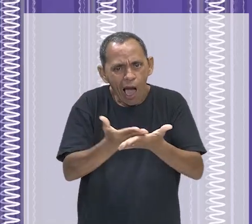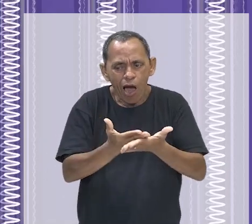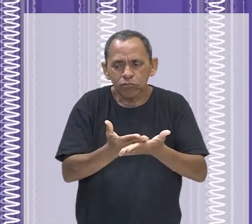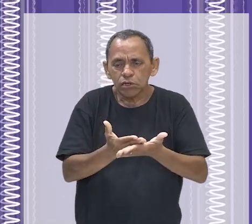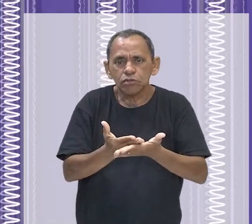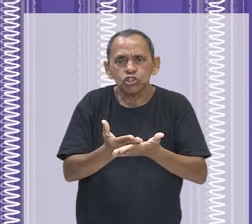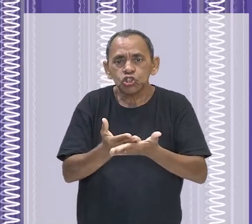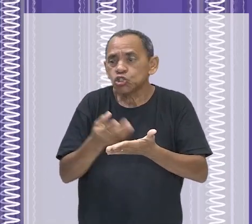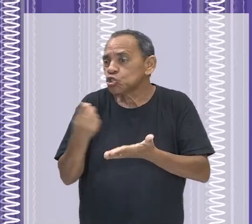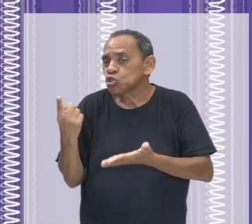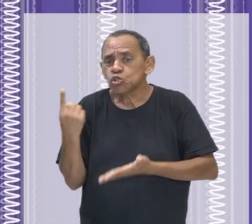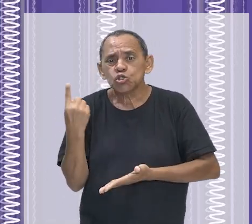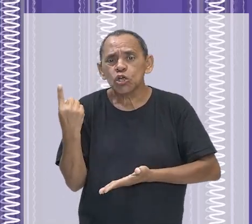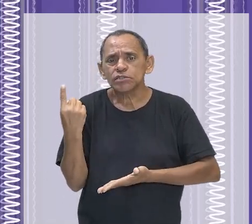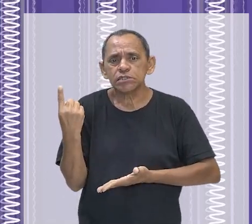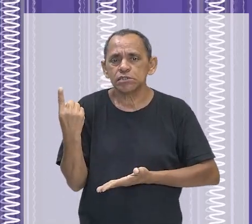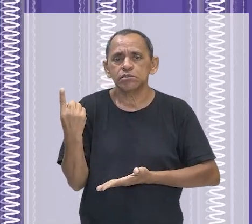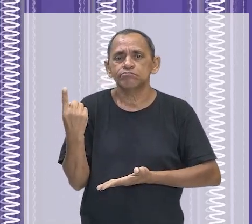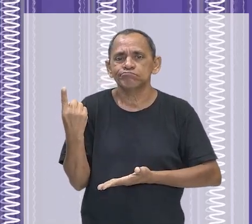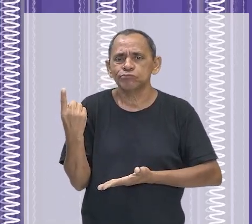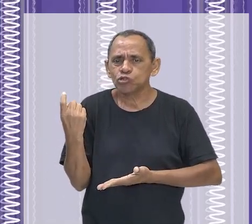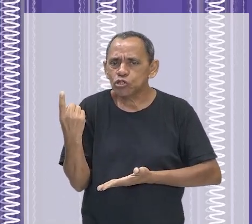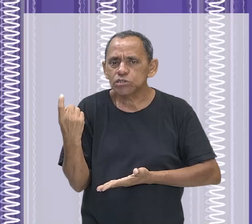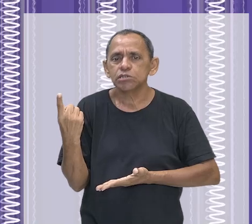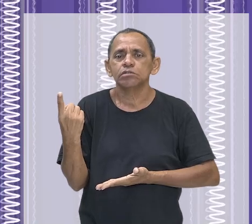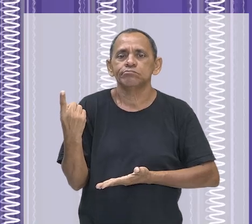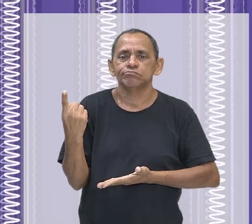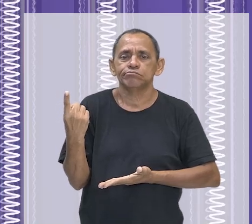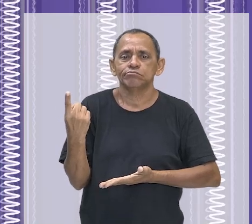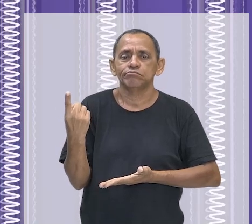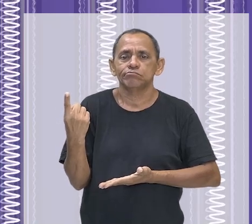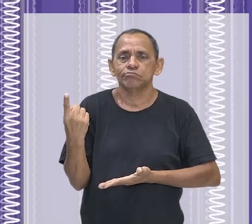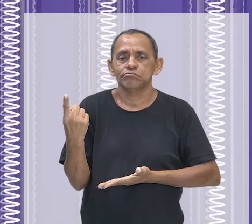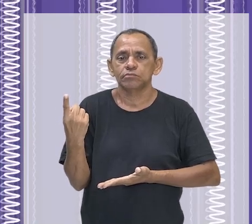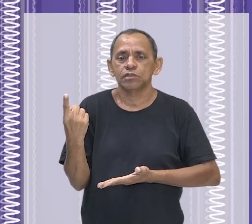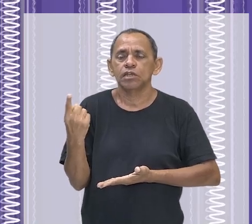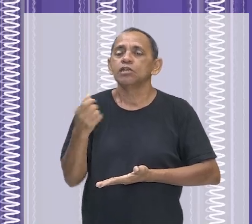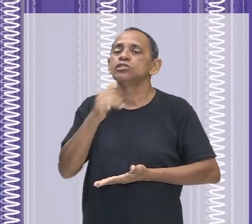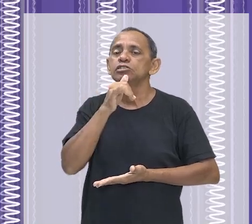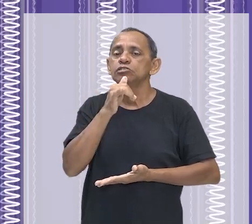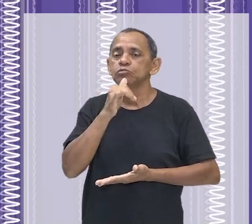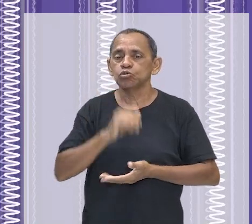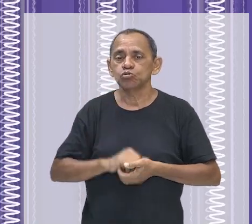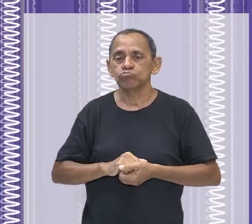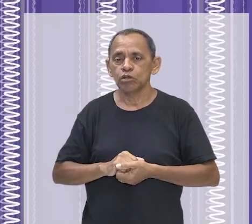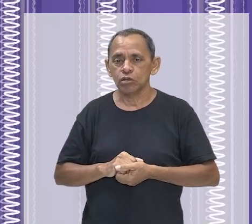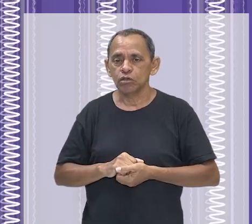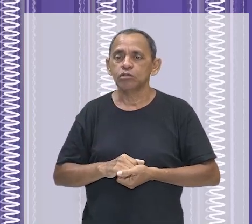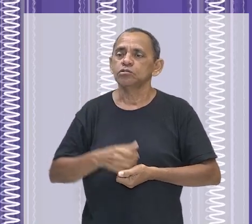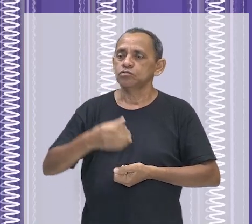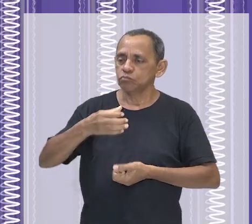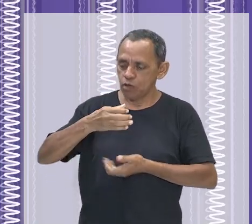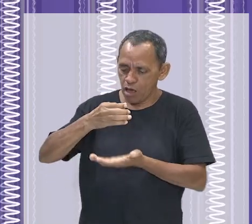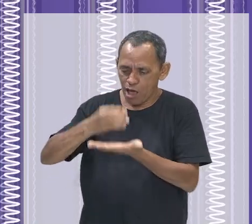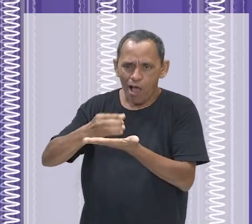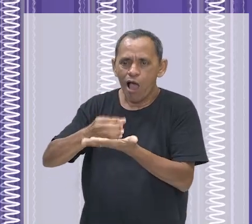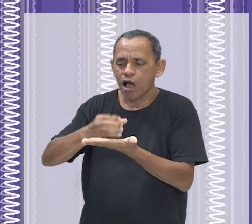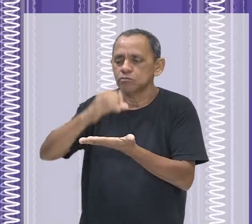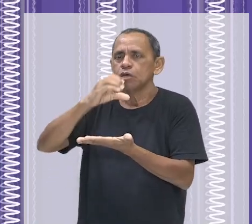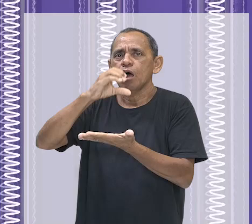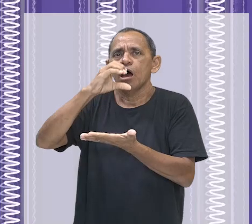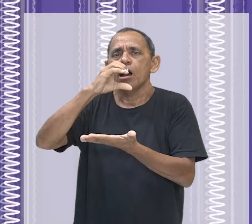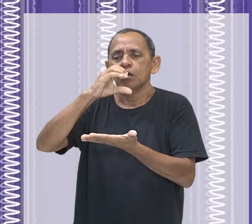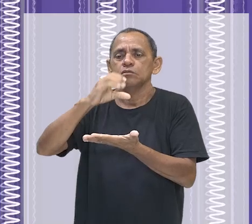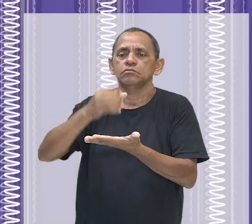sala de aula que você estivesse, você sujasse, por exemplo, consumisse um pequeno lixo, uma bola de